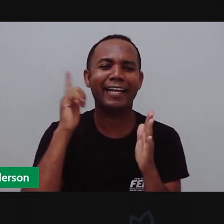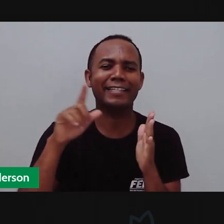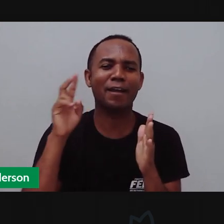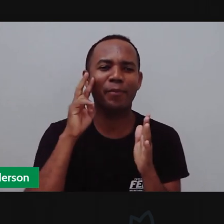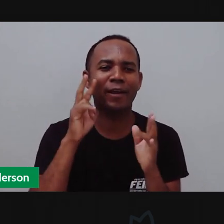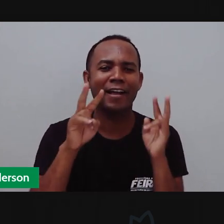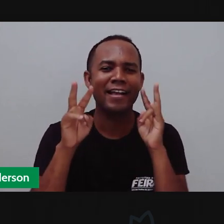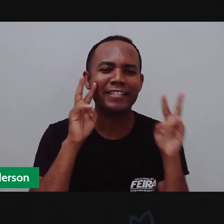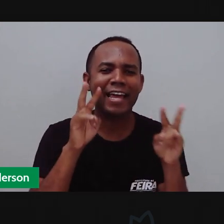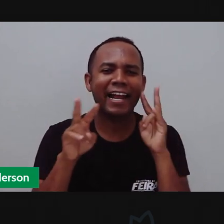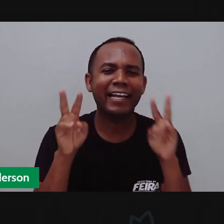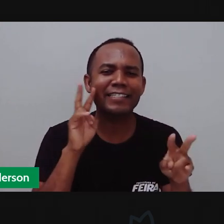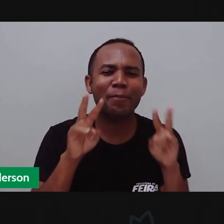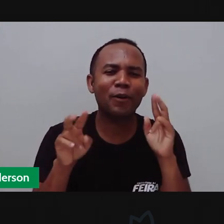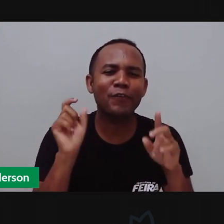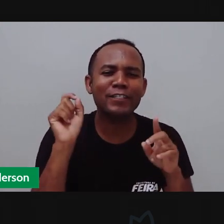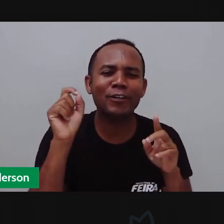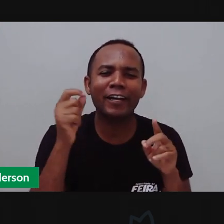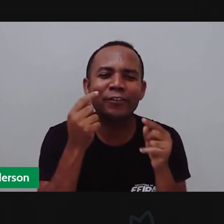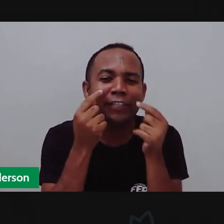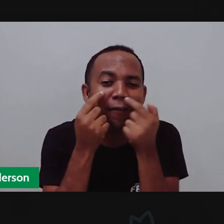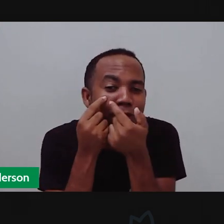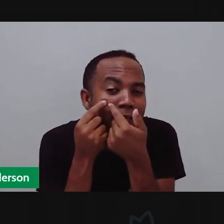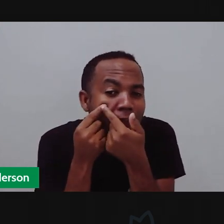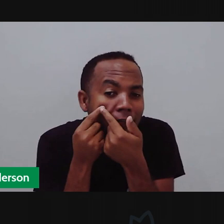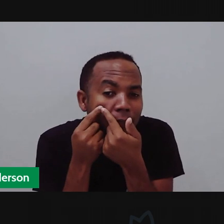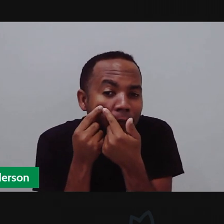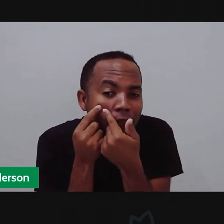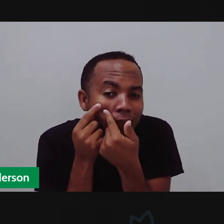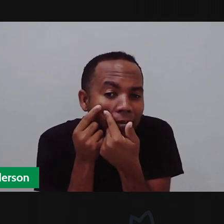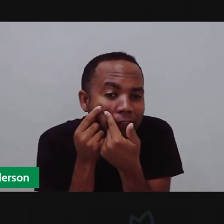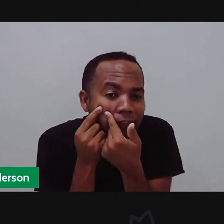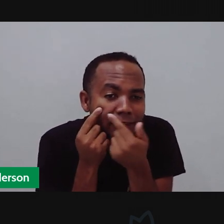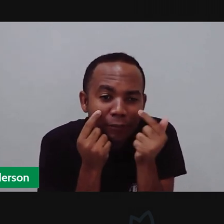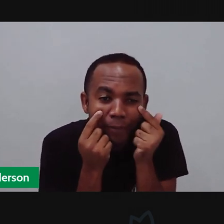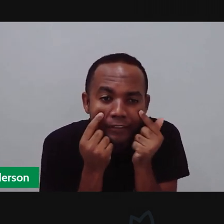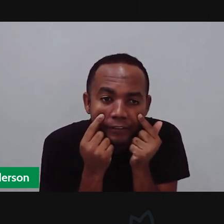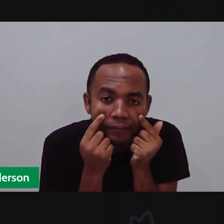Oh, meu Deus, eu vou tomar uma lavada do quinto ano.